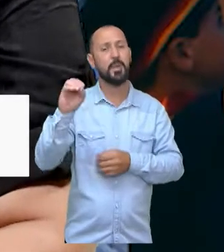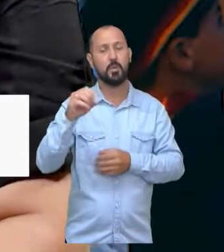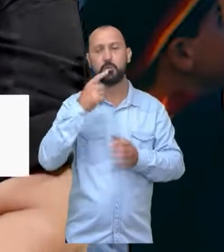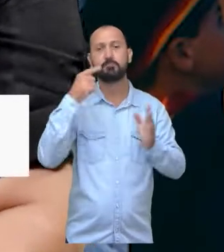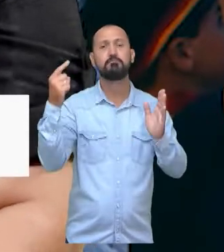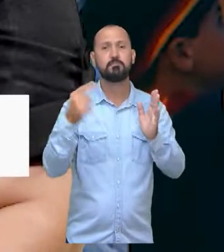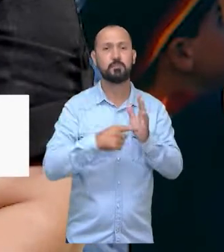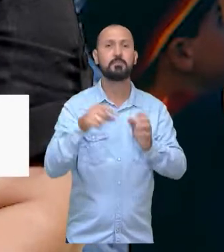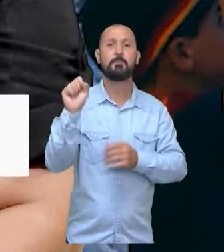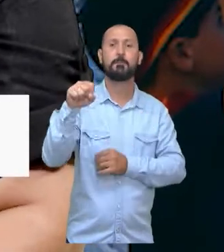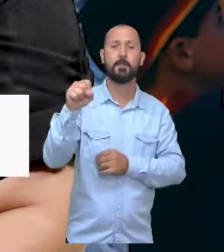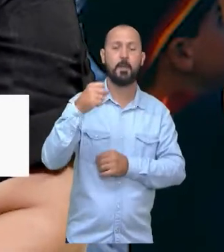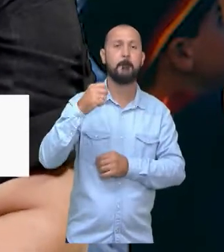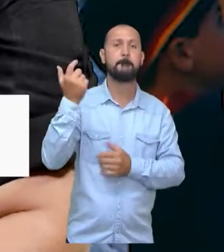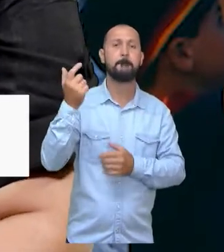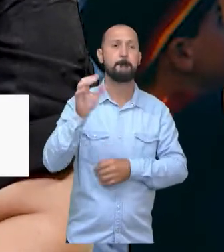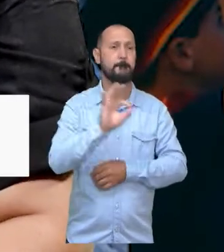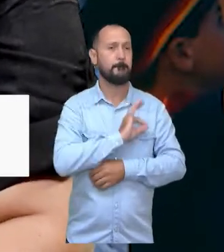seu BO,